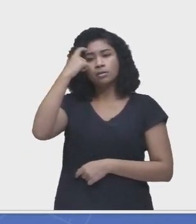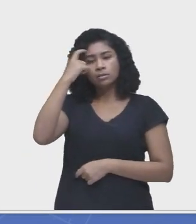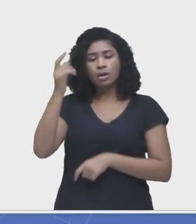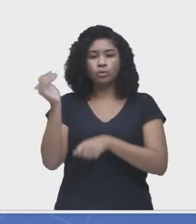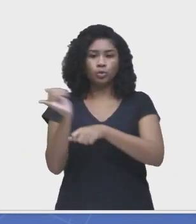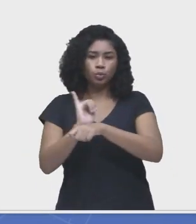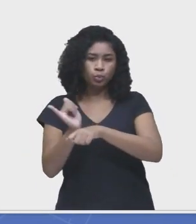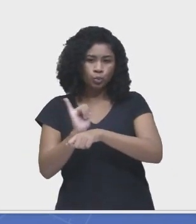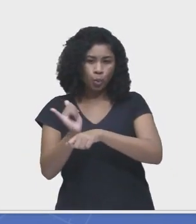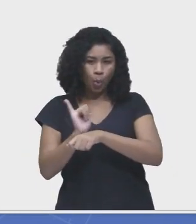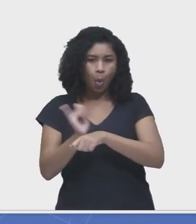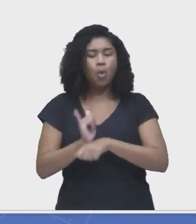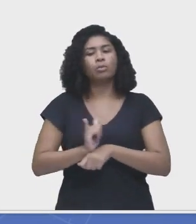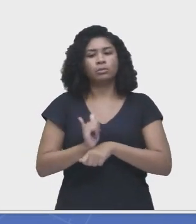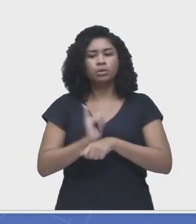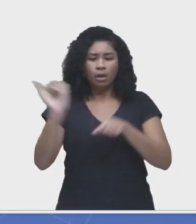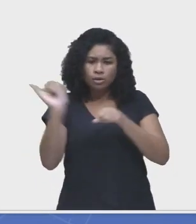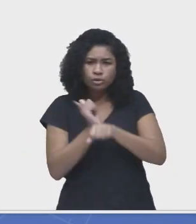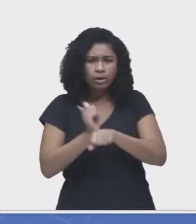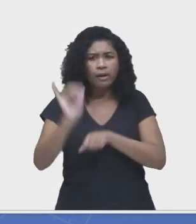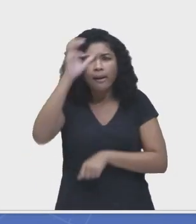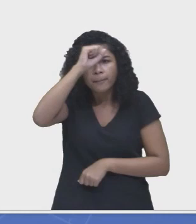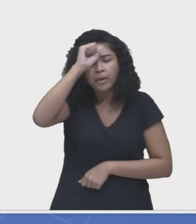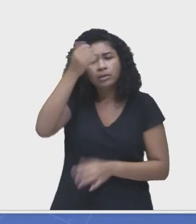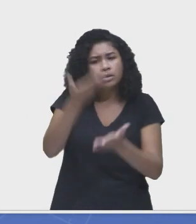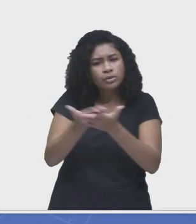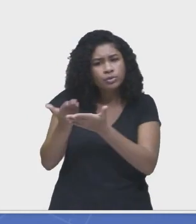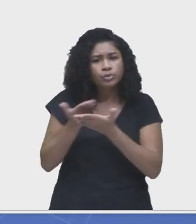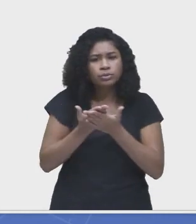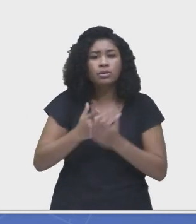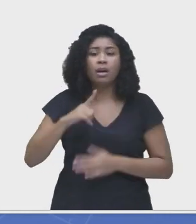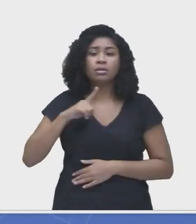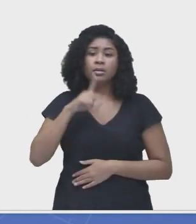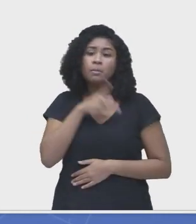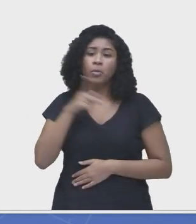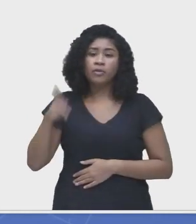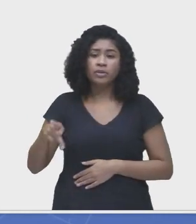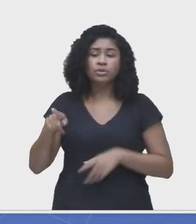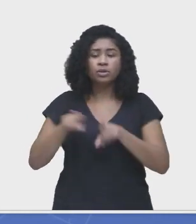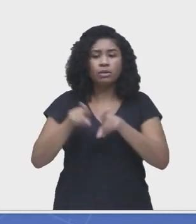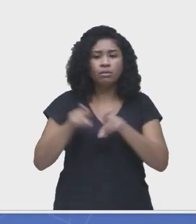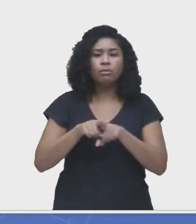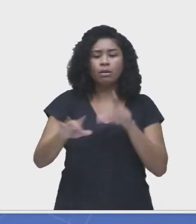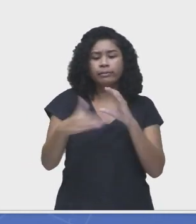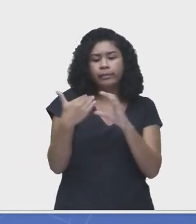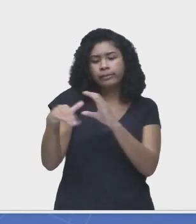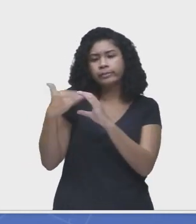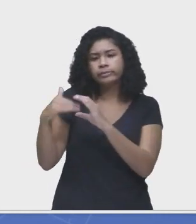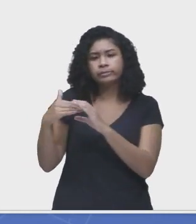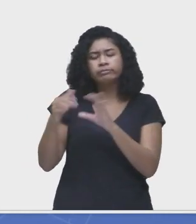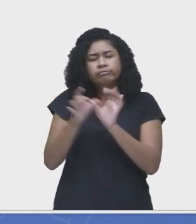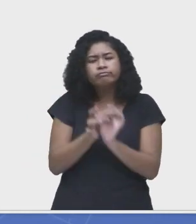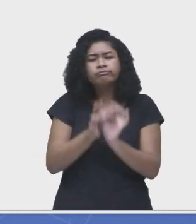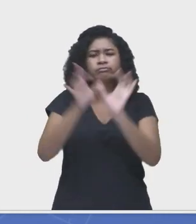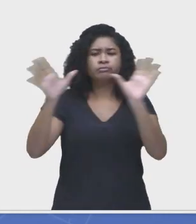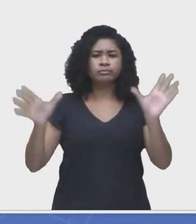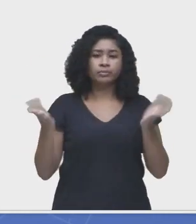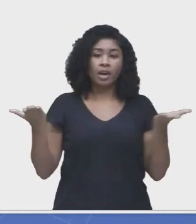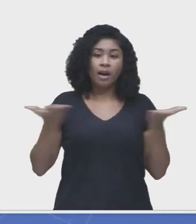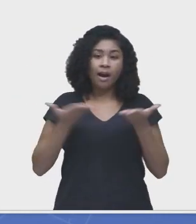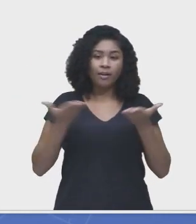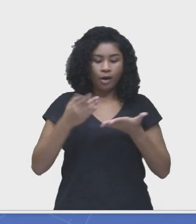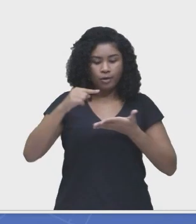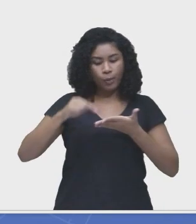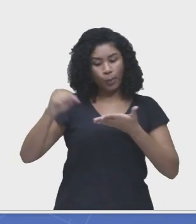no YouTube. Tem os nossos professores aqui. Fiquem à vontade, tá bom, gente? E agora nós vamos aí à nossa correção das